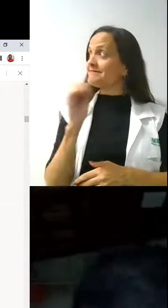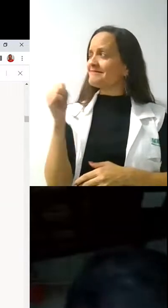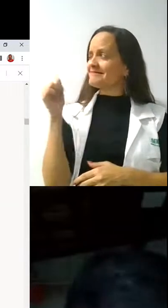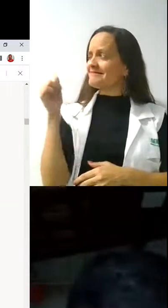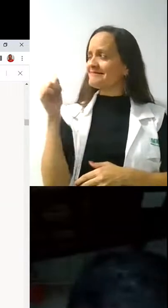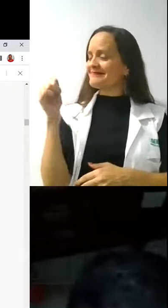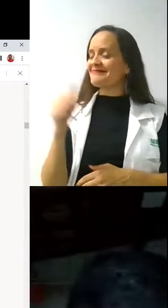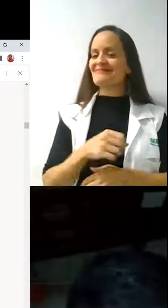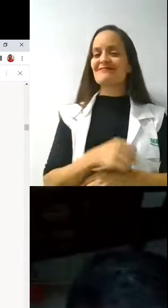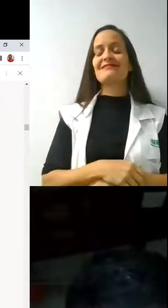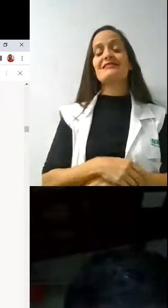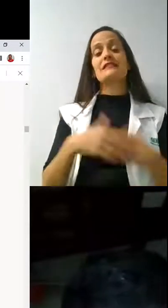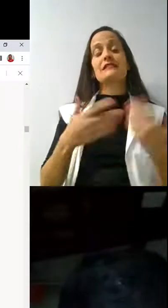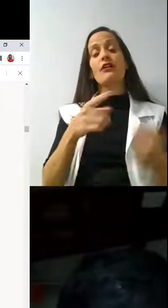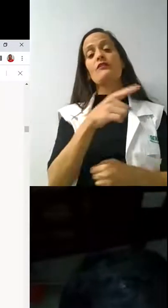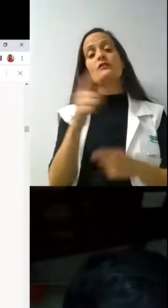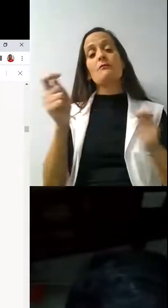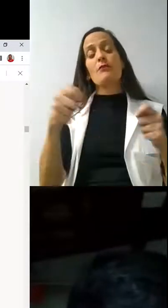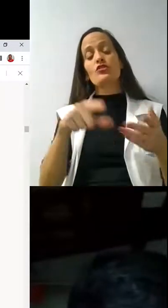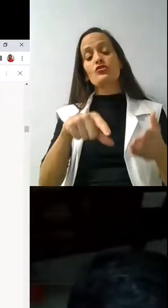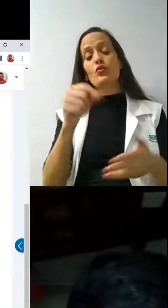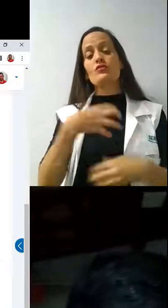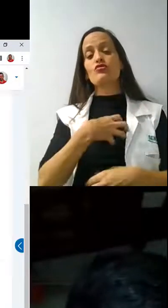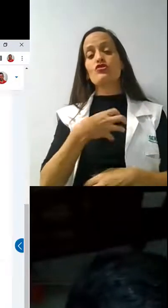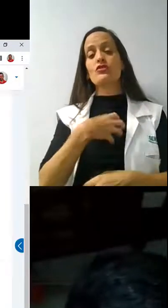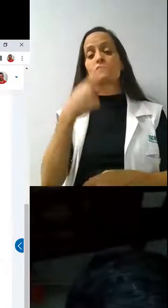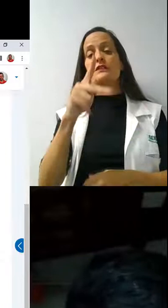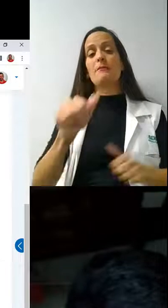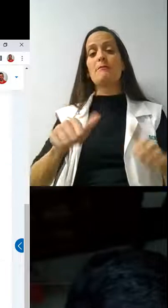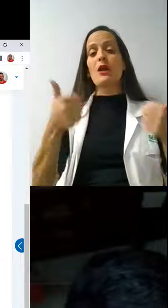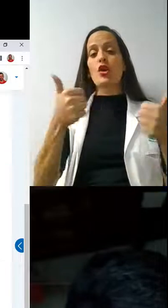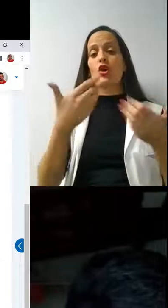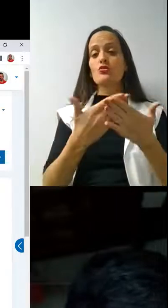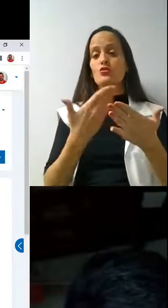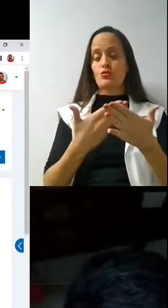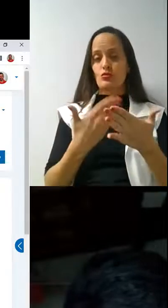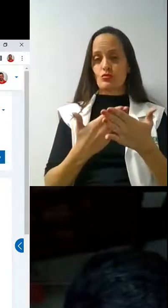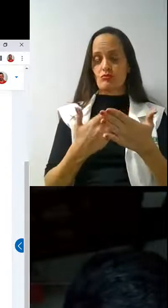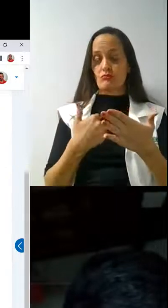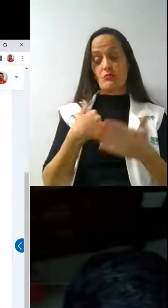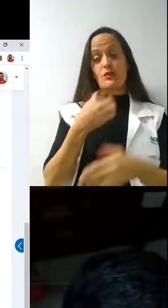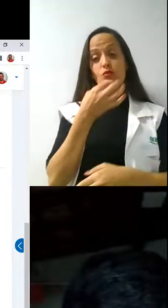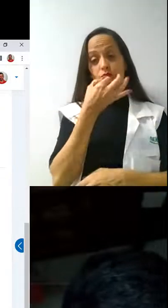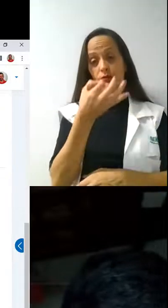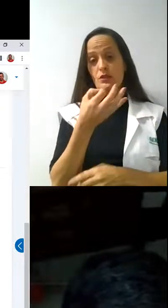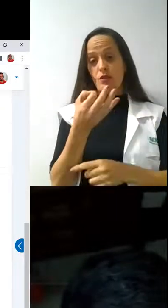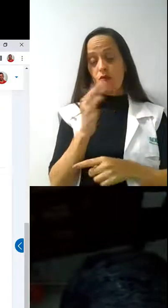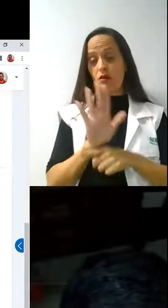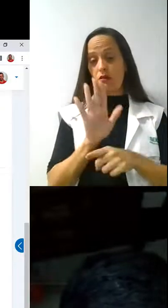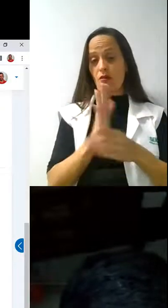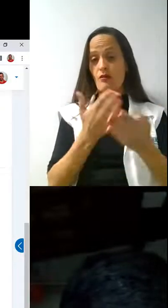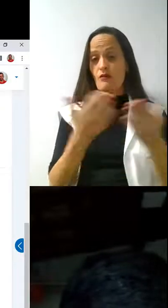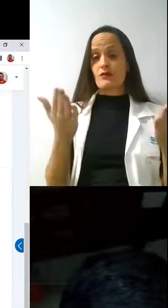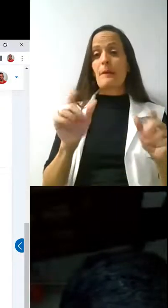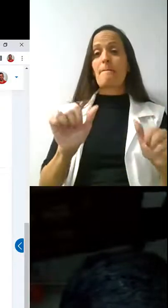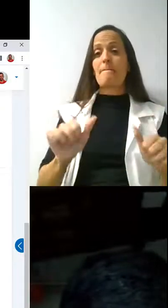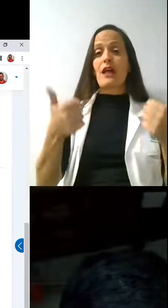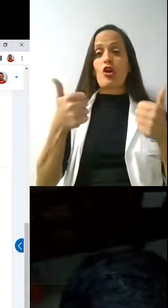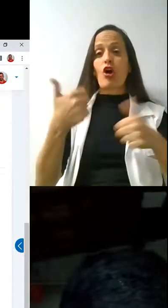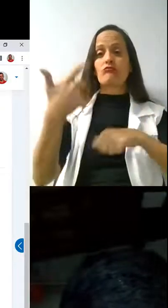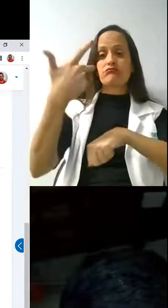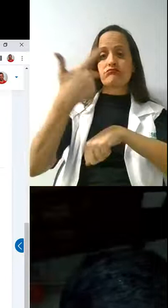né? Então, assim, você escolhe a melhor forma de estudar. Mas o que que eu recomendo que vocês deem prioridade? Para a web aula, né?